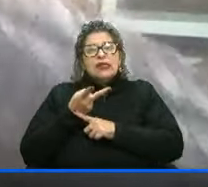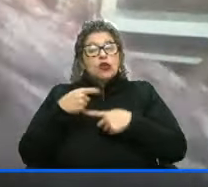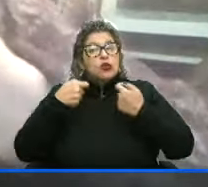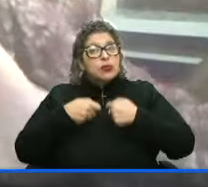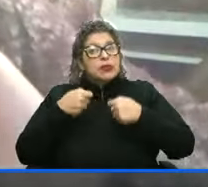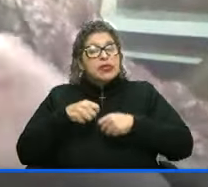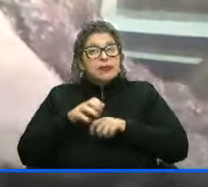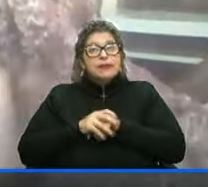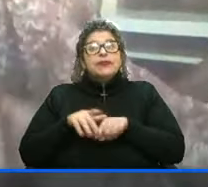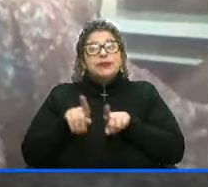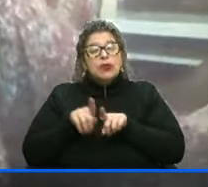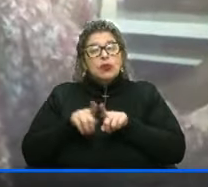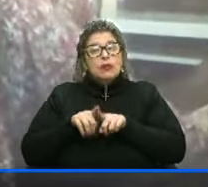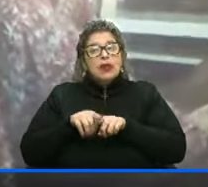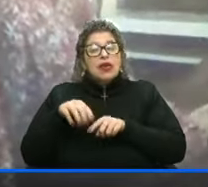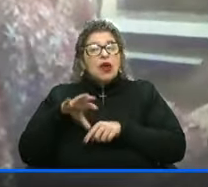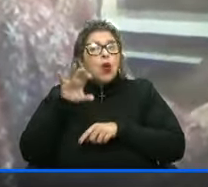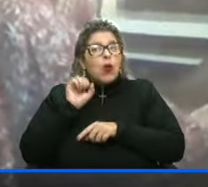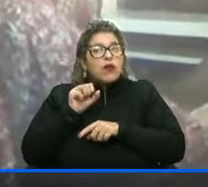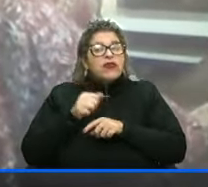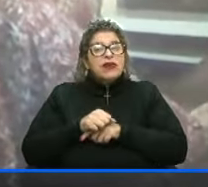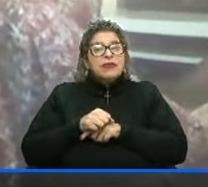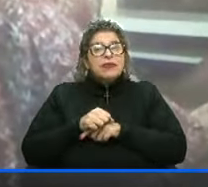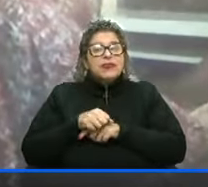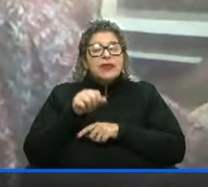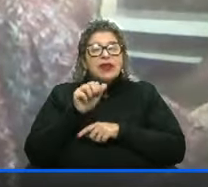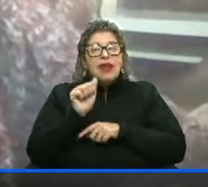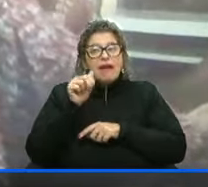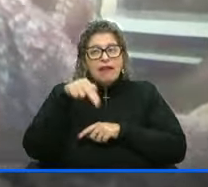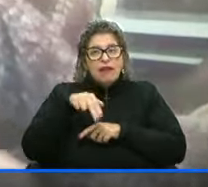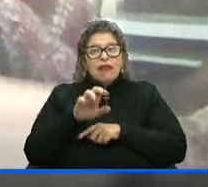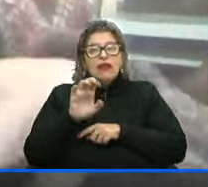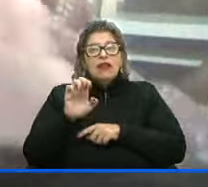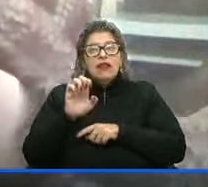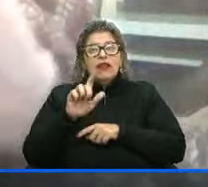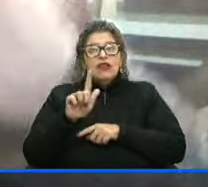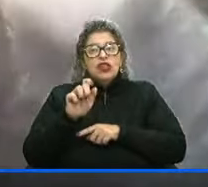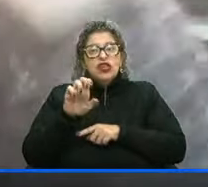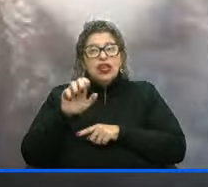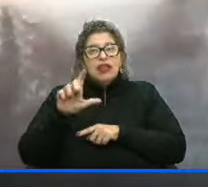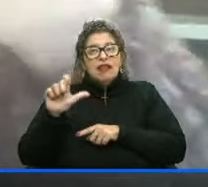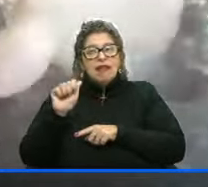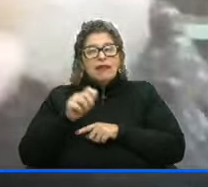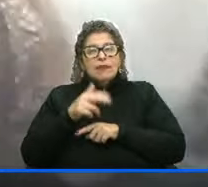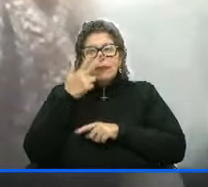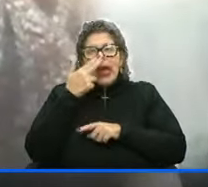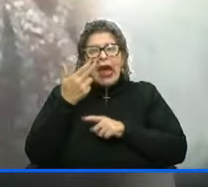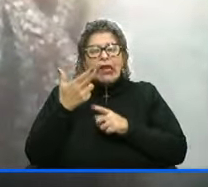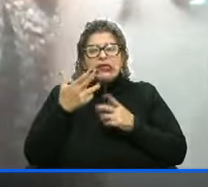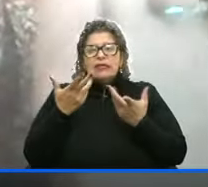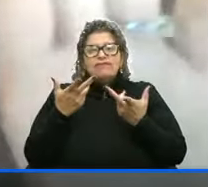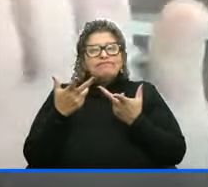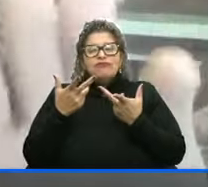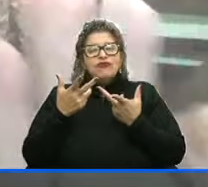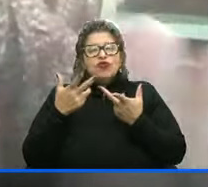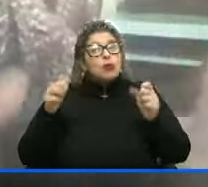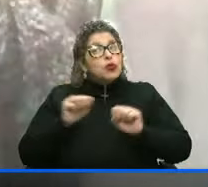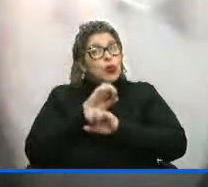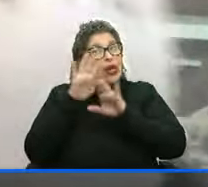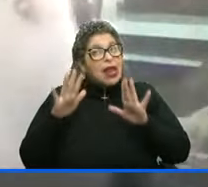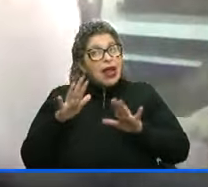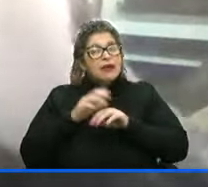queríamos ouvir, mas então eu queria pedir para a Ângela e para a Jaqueline, porque ficou um pouco fragmentado, mas a gente pode